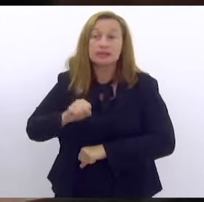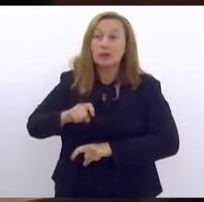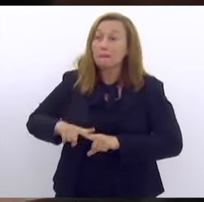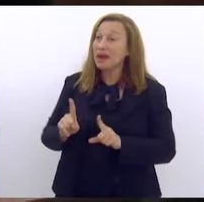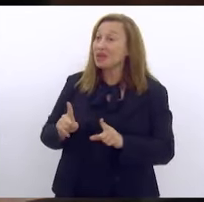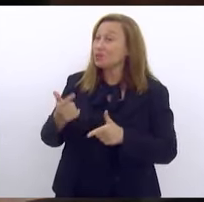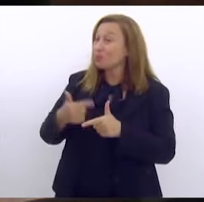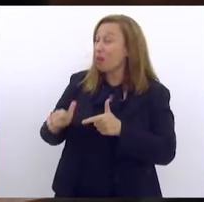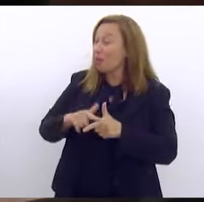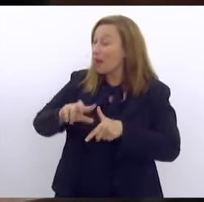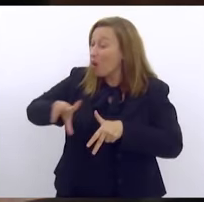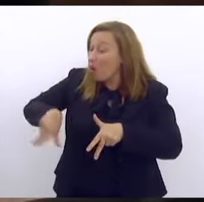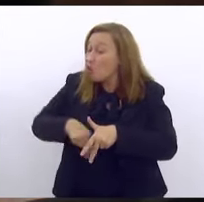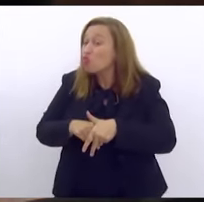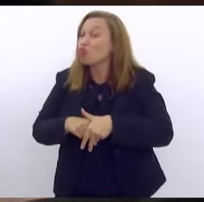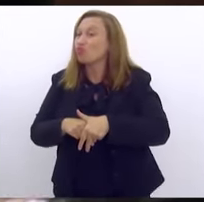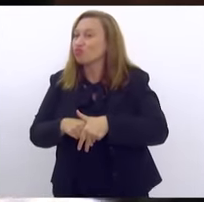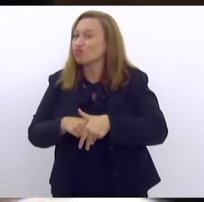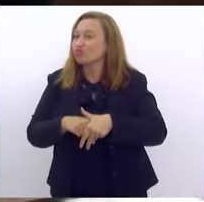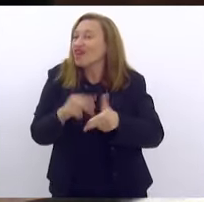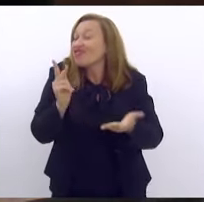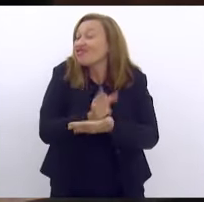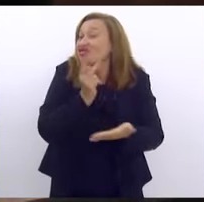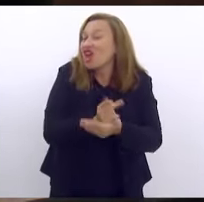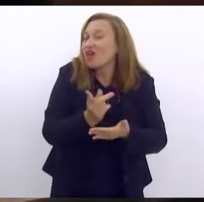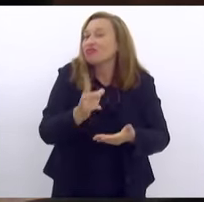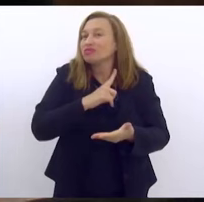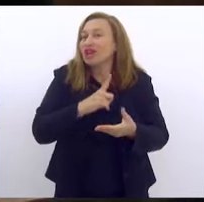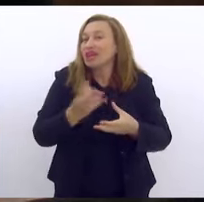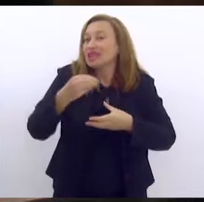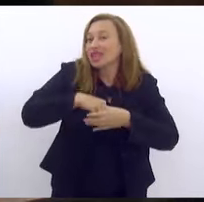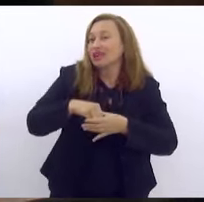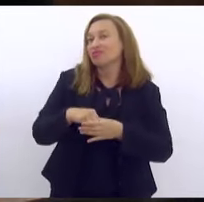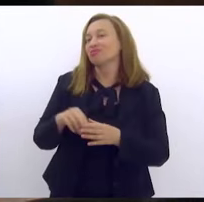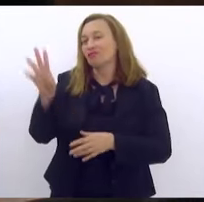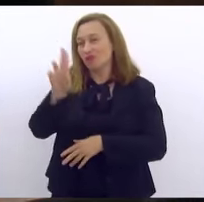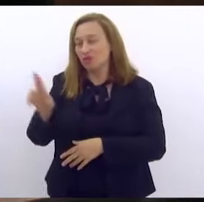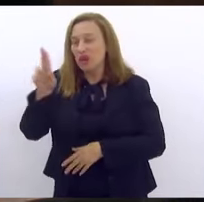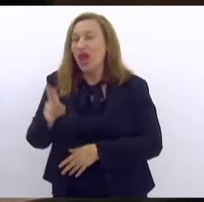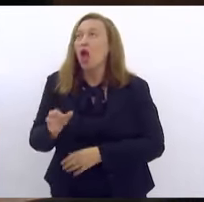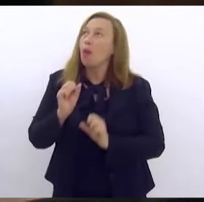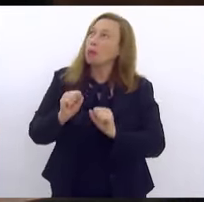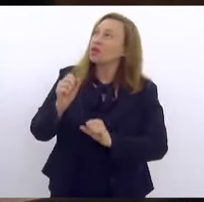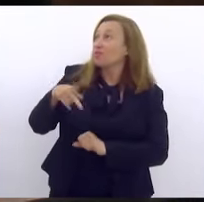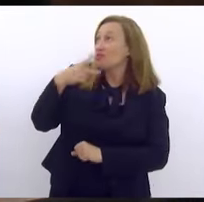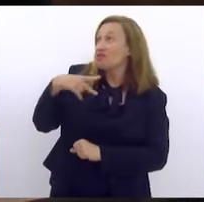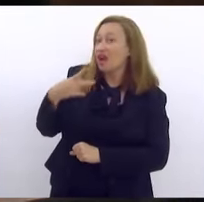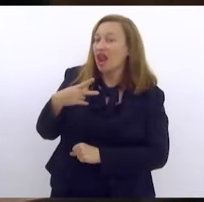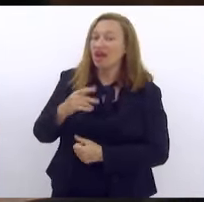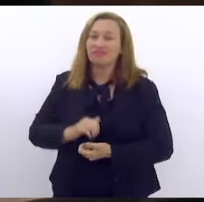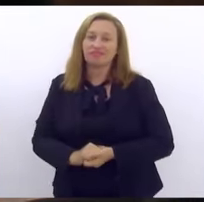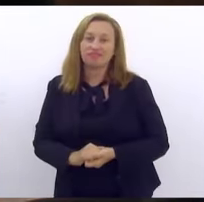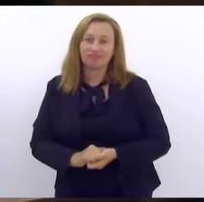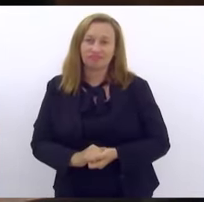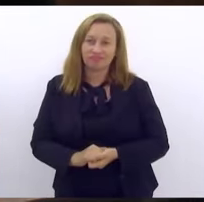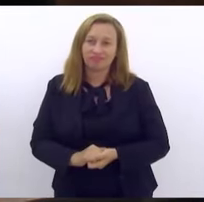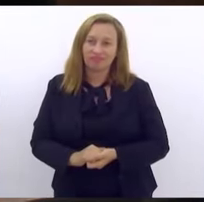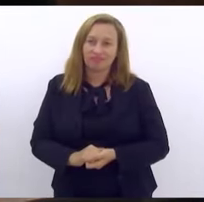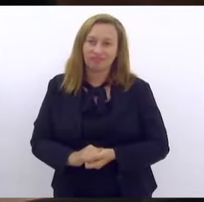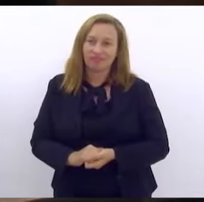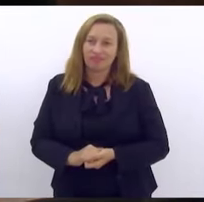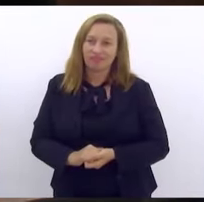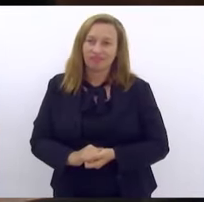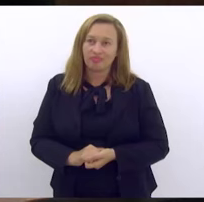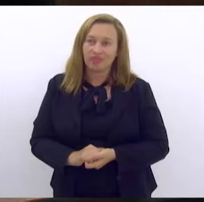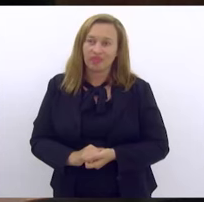São centenas de irregularidades. Uma delas, por exemplo, é a farra